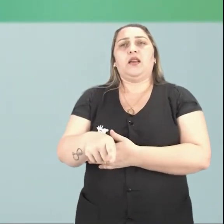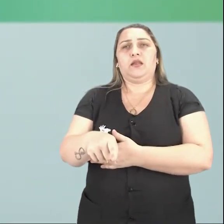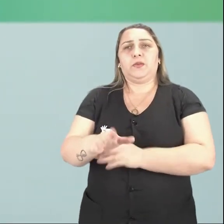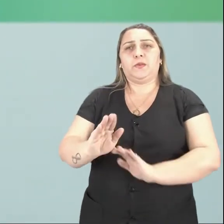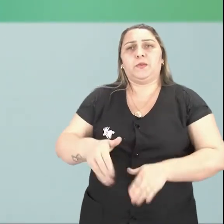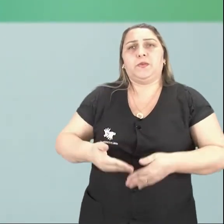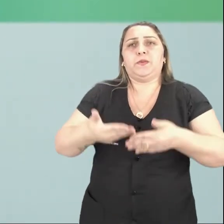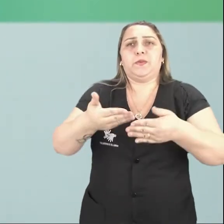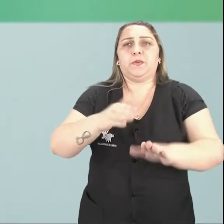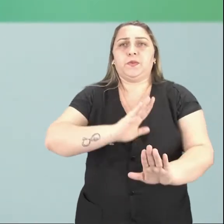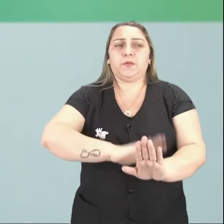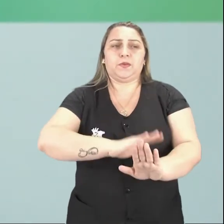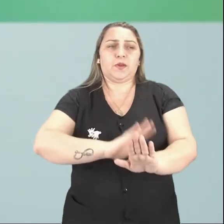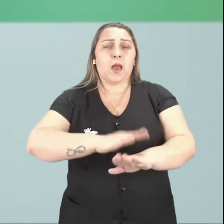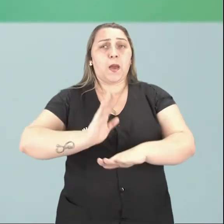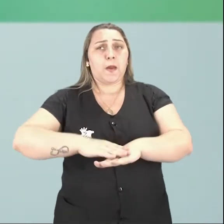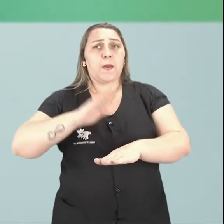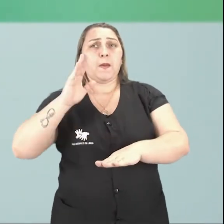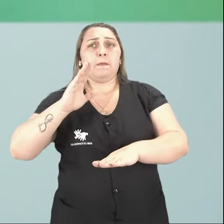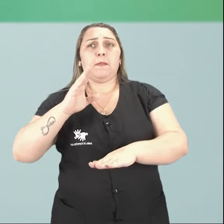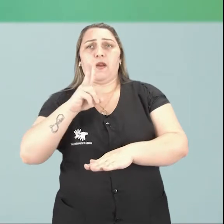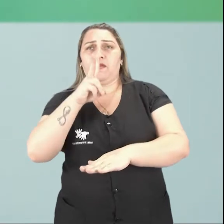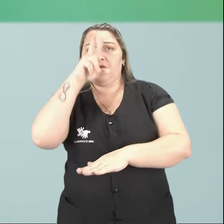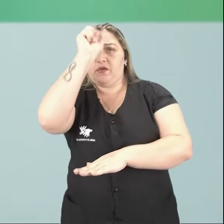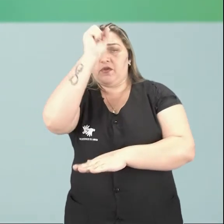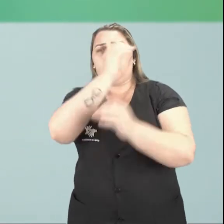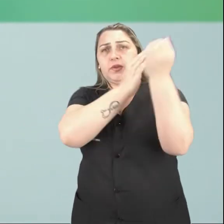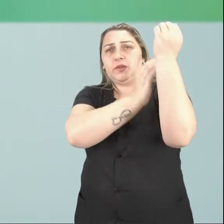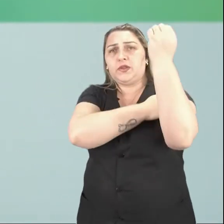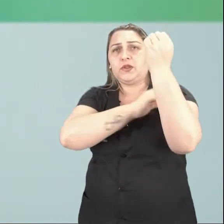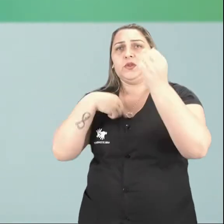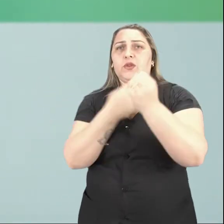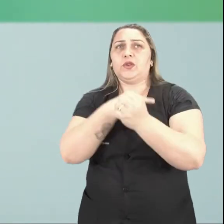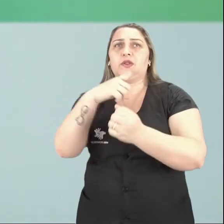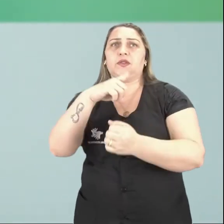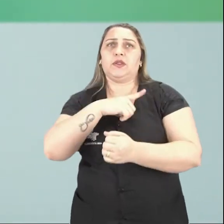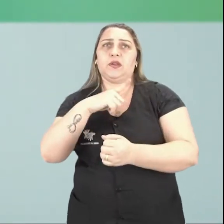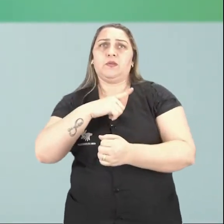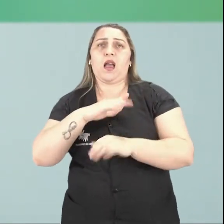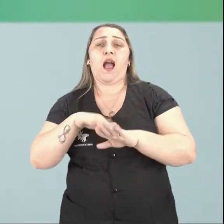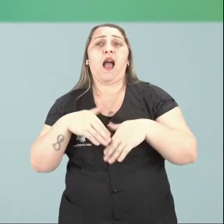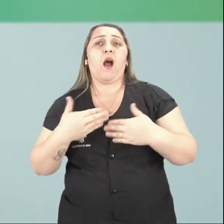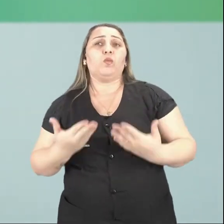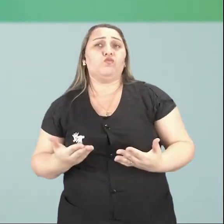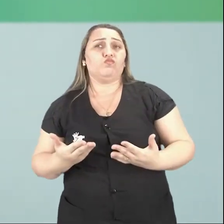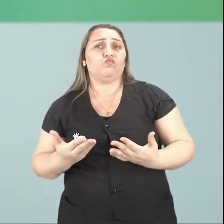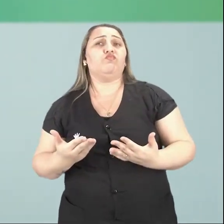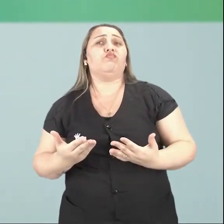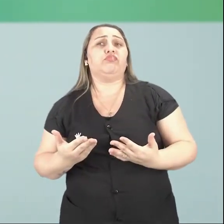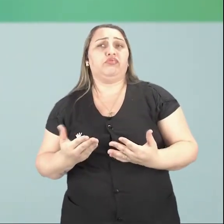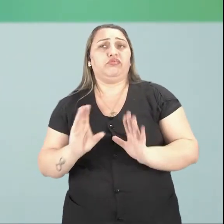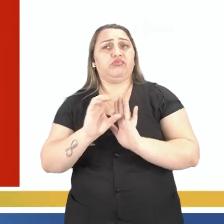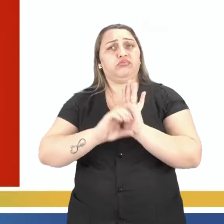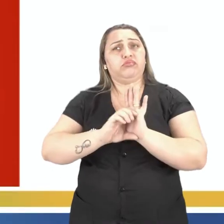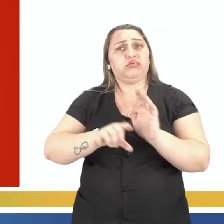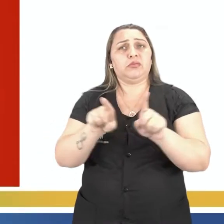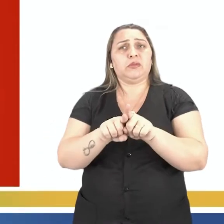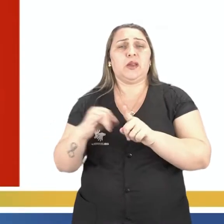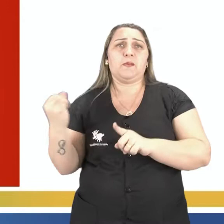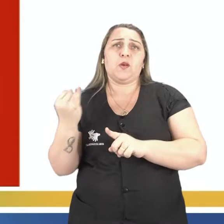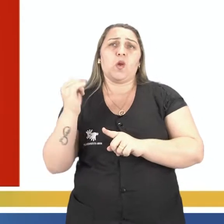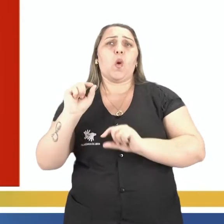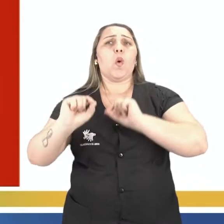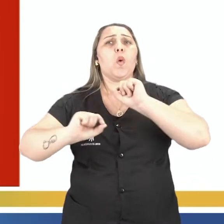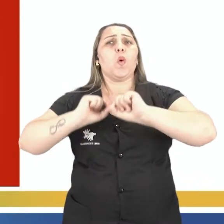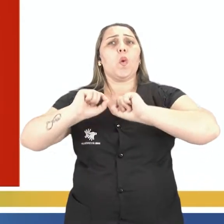aparato ideológico dos mais poderosos que nós podemos ter. Agora, outro conceito também importante